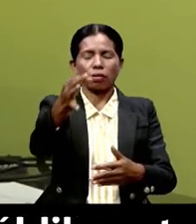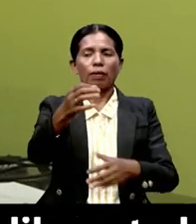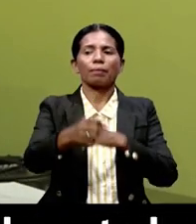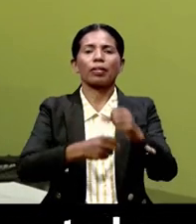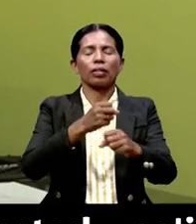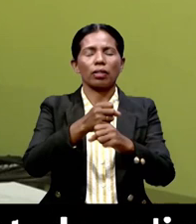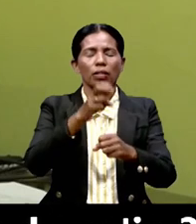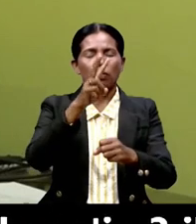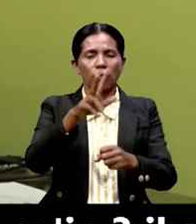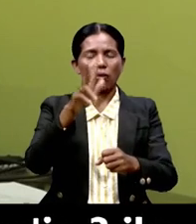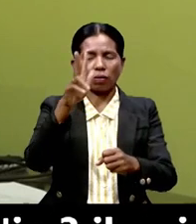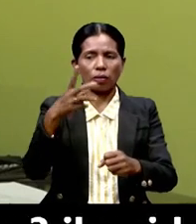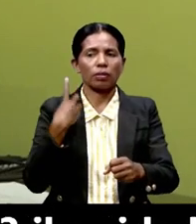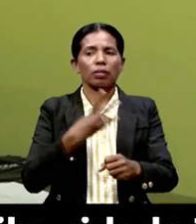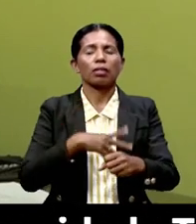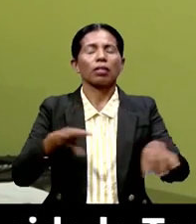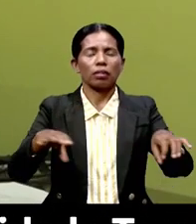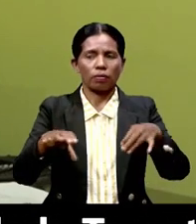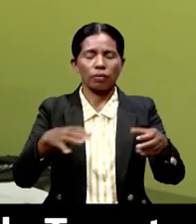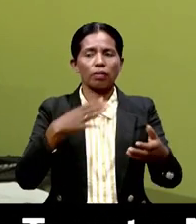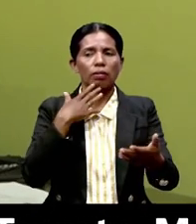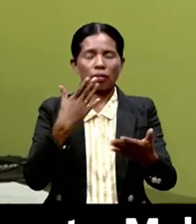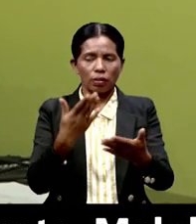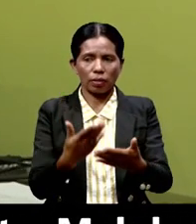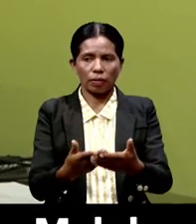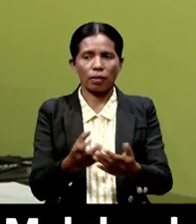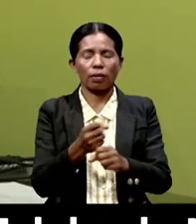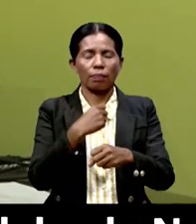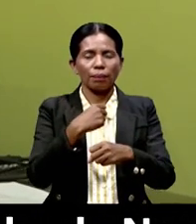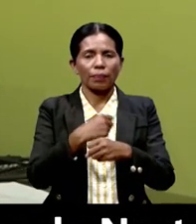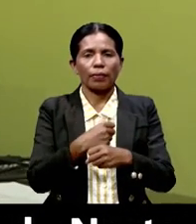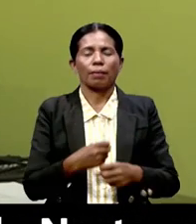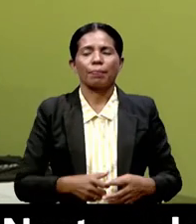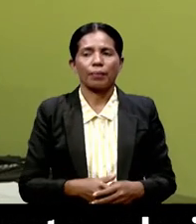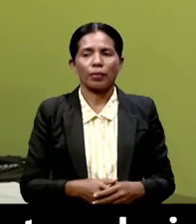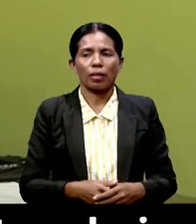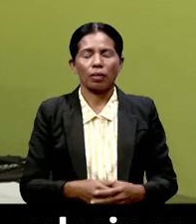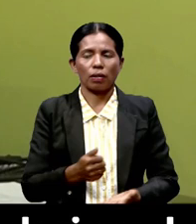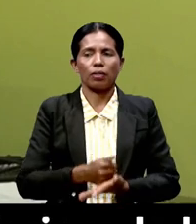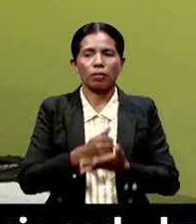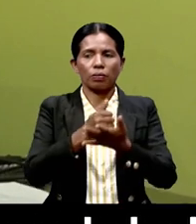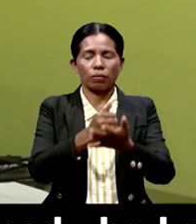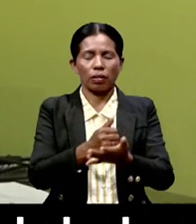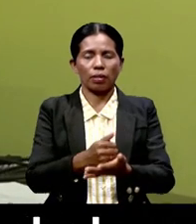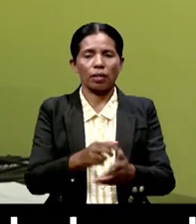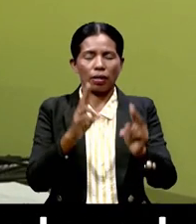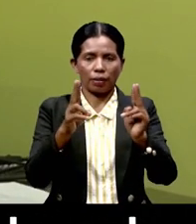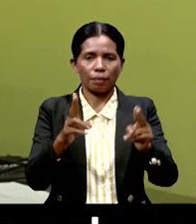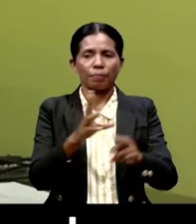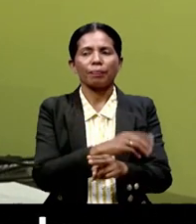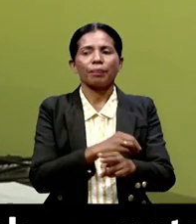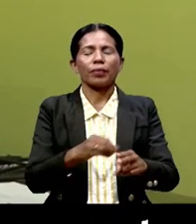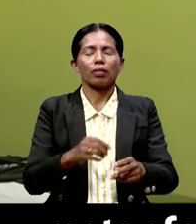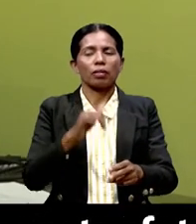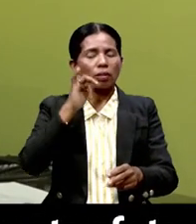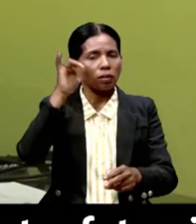rua tolu mai tane para e tenia sistema, né? Moderniza depois a lo distalizasam para facilita atendimento nela lais e ai sor